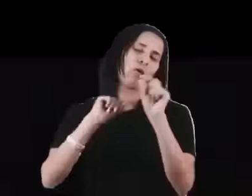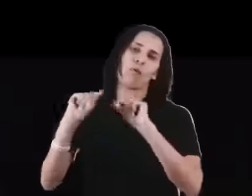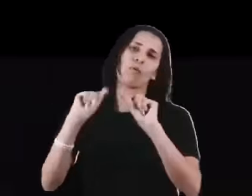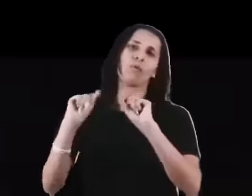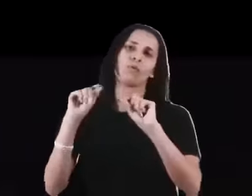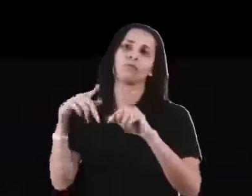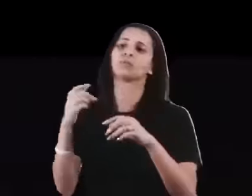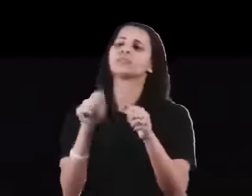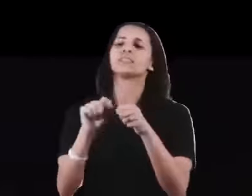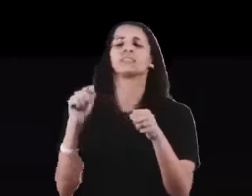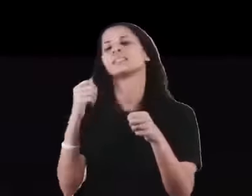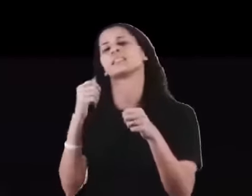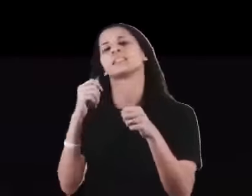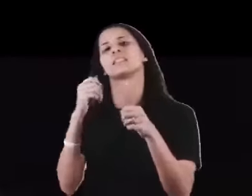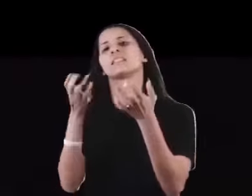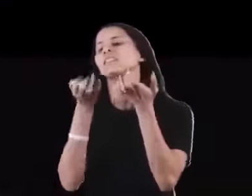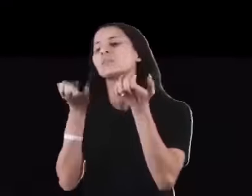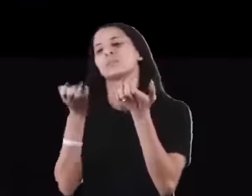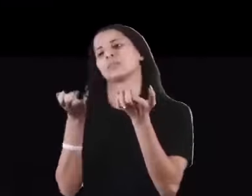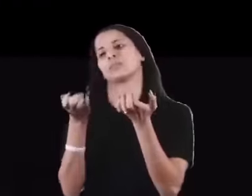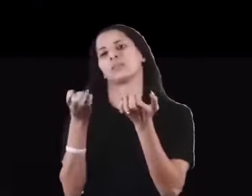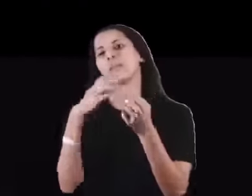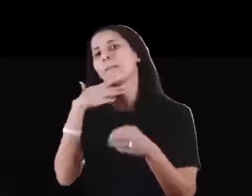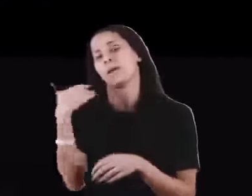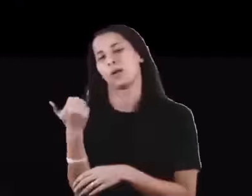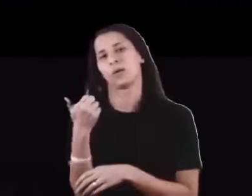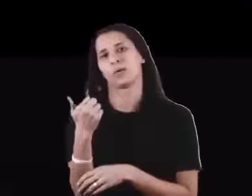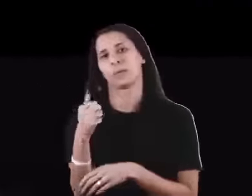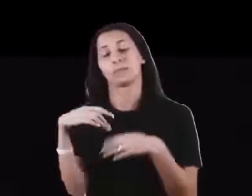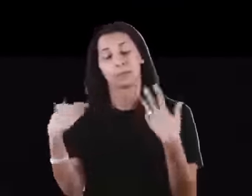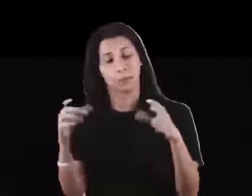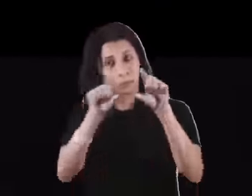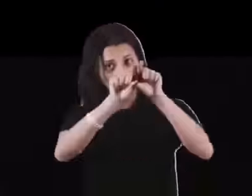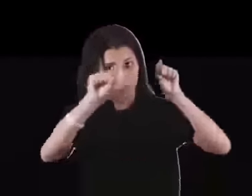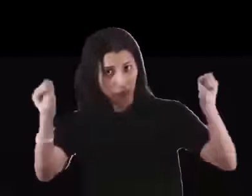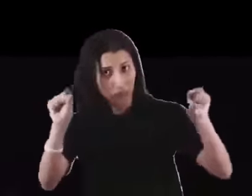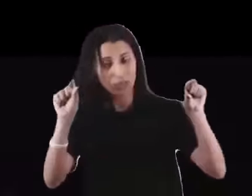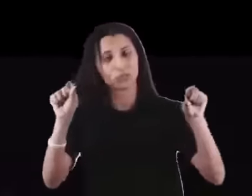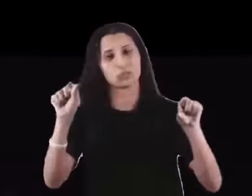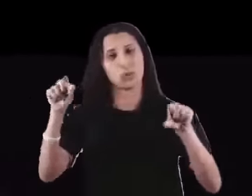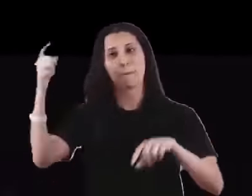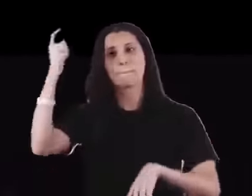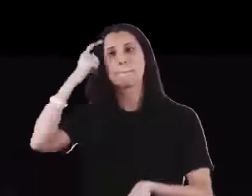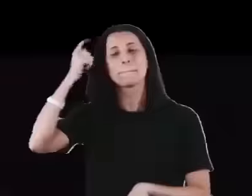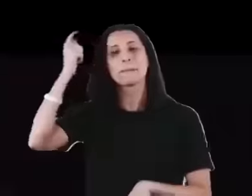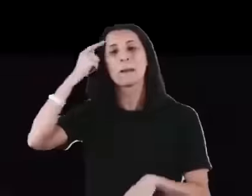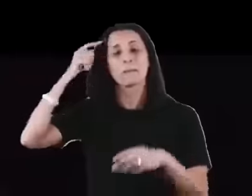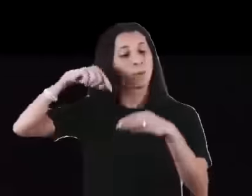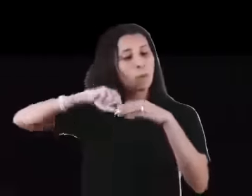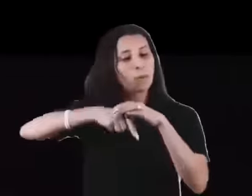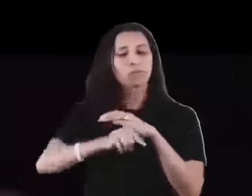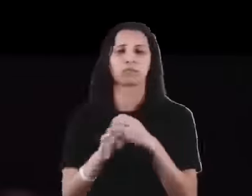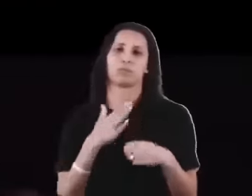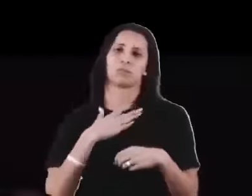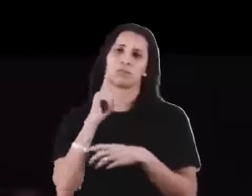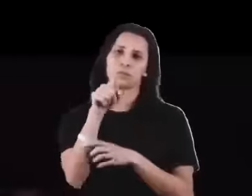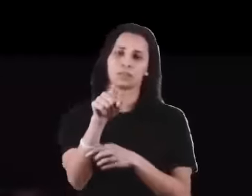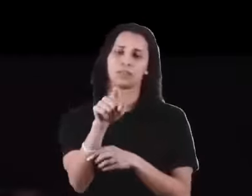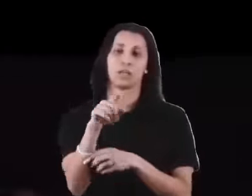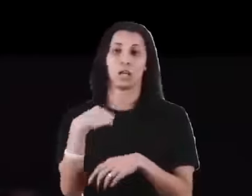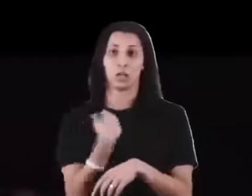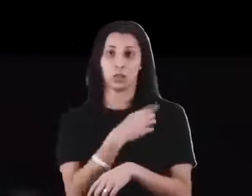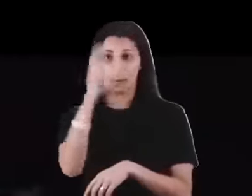achar melhor aqui nesse texto tem uma reflexão profunda para mim e para você que a gente